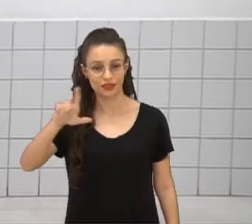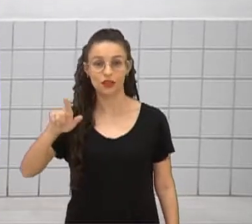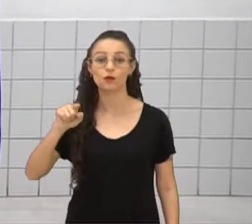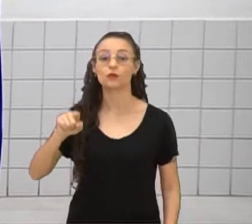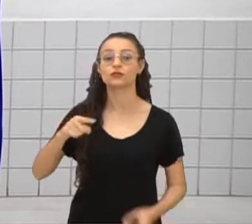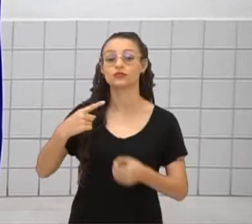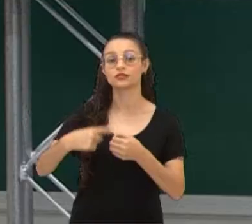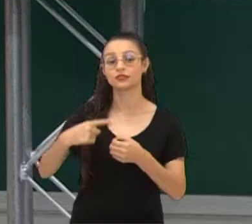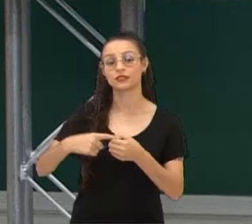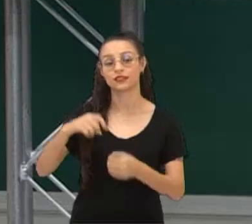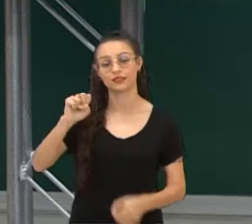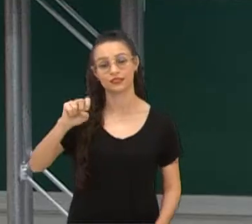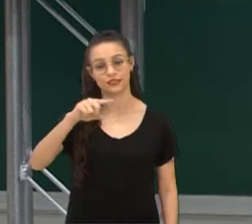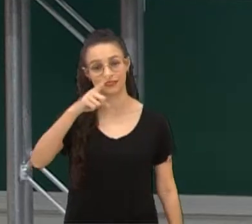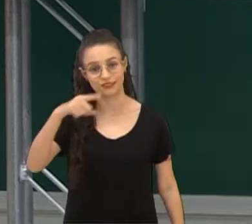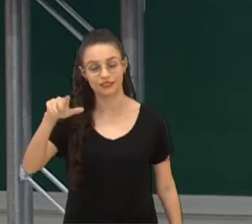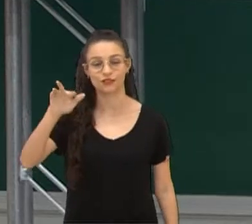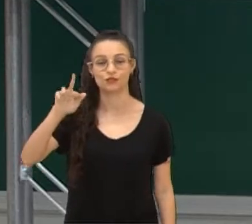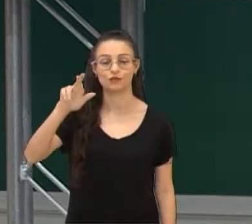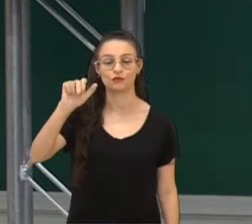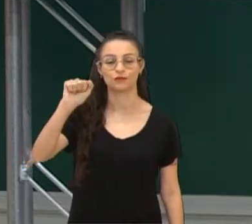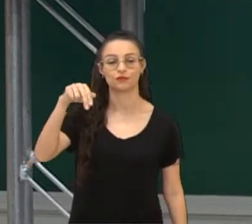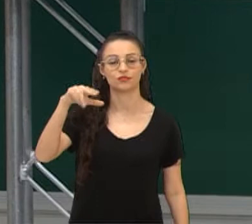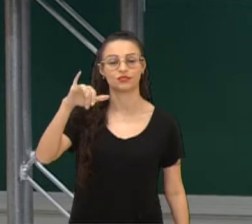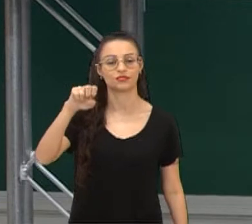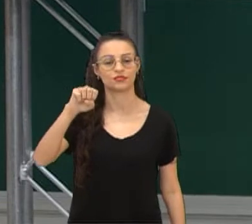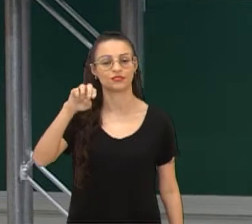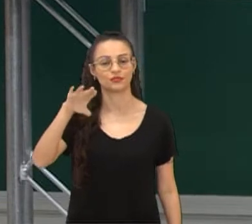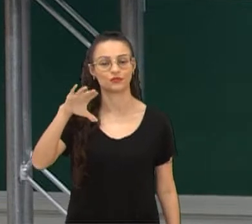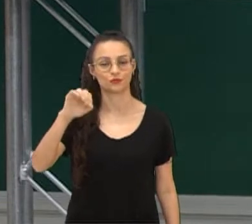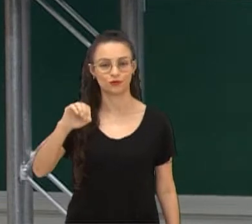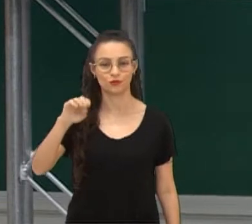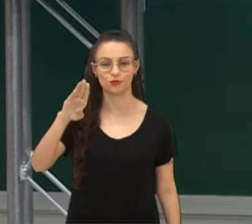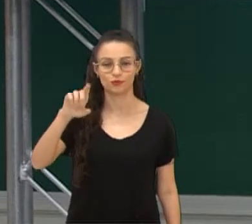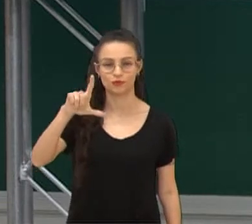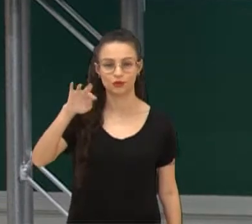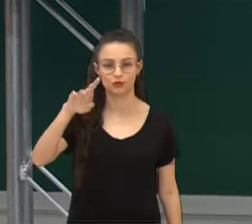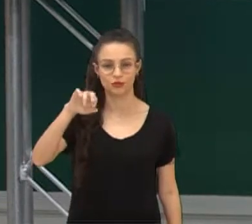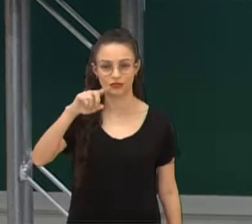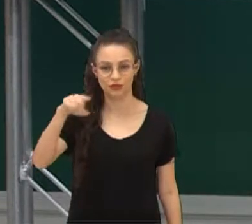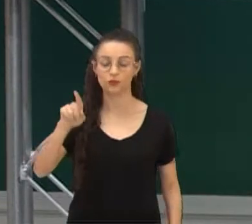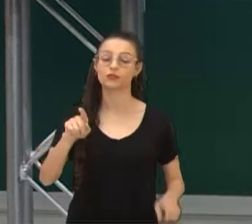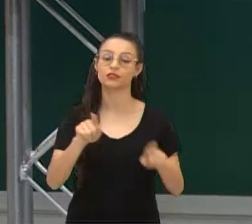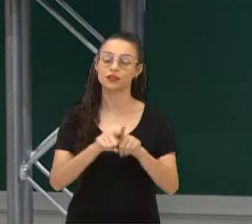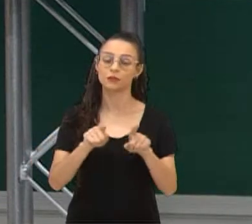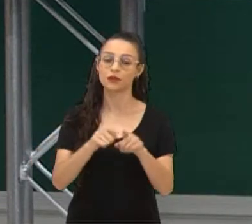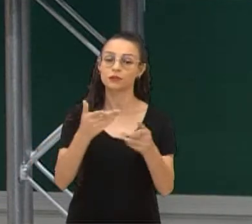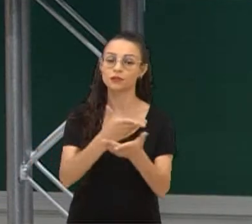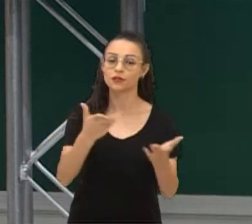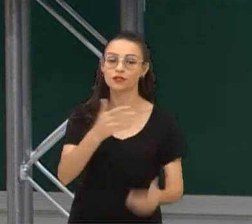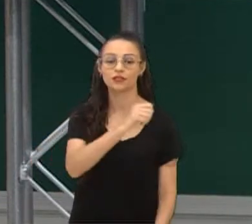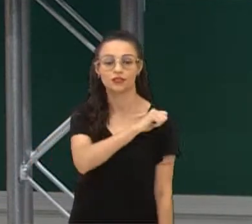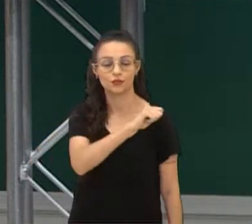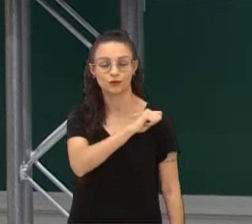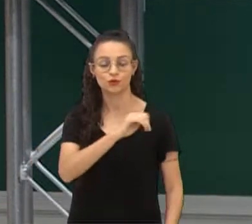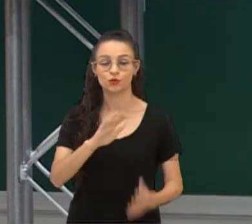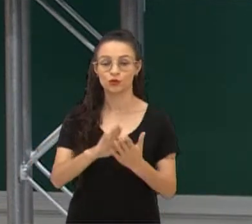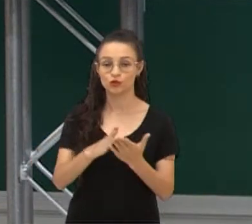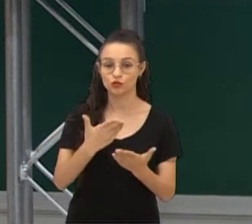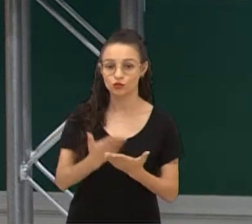Beltrão que mais Ah é pro pessoal do Colégio Estadual Lúcia Alves de Oliveira